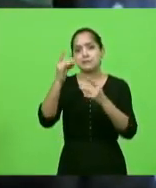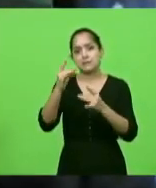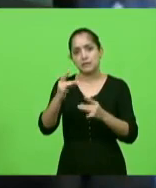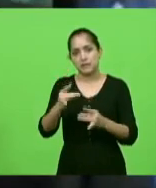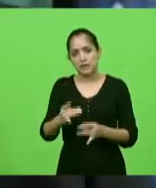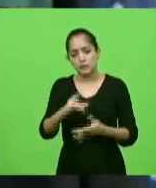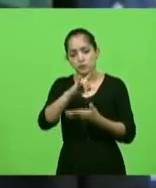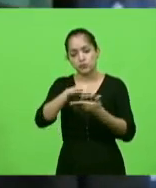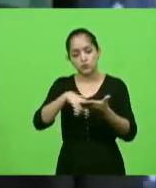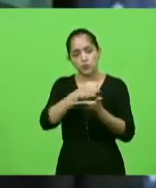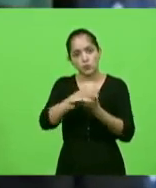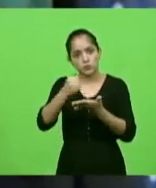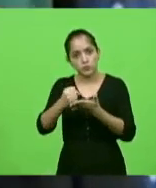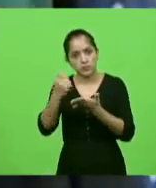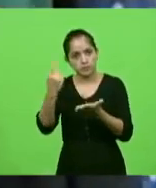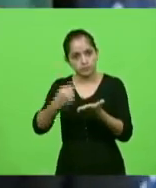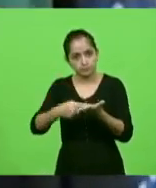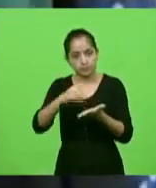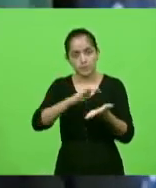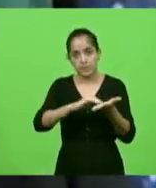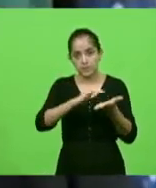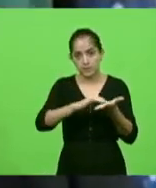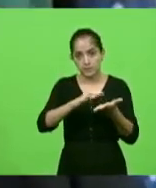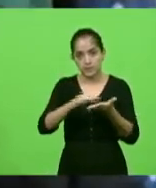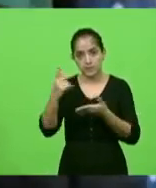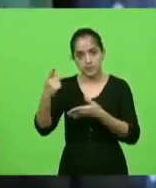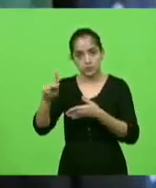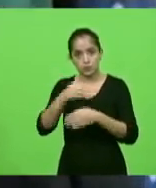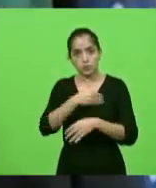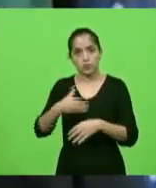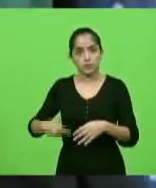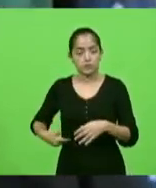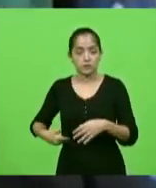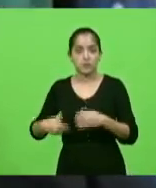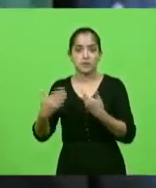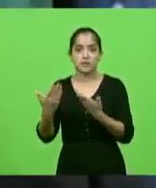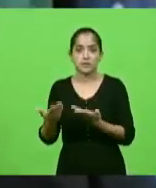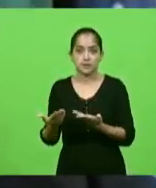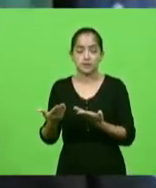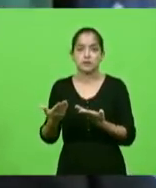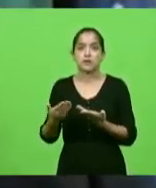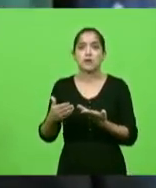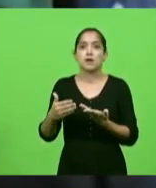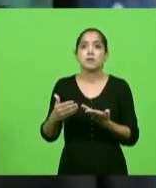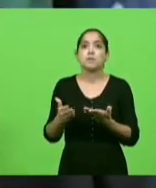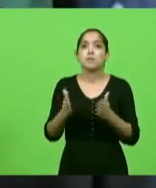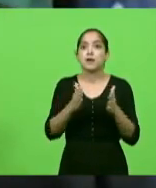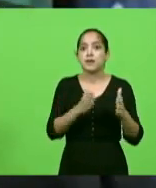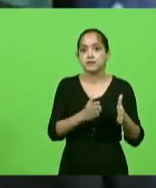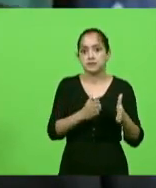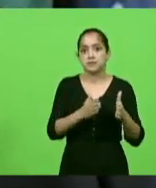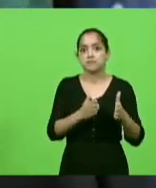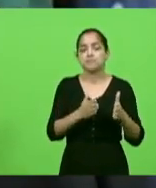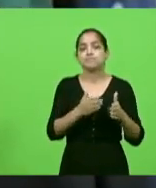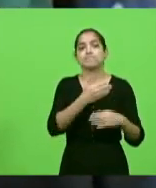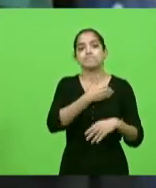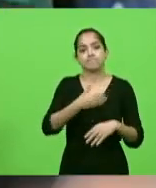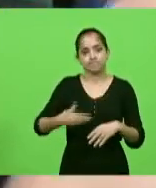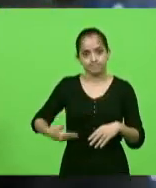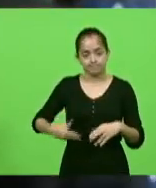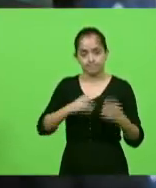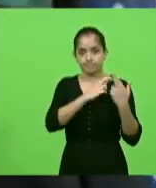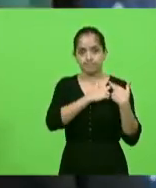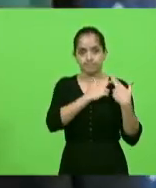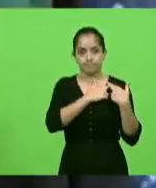detalhada dos contratos firmados pela secretaria de seu governo isso naturalmente Passa ao Largo da função governamental